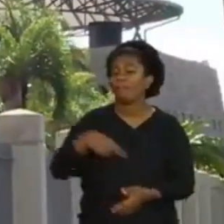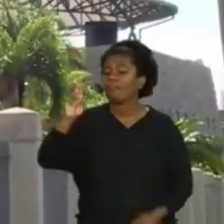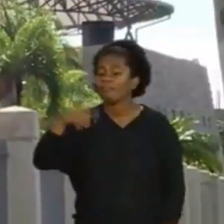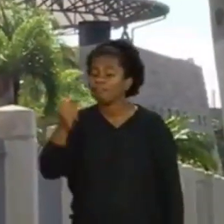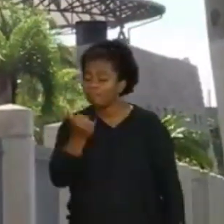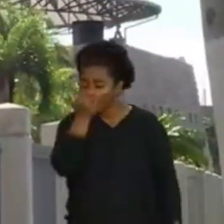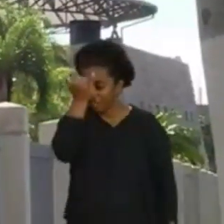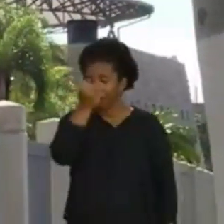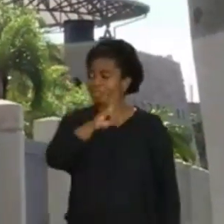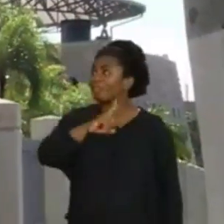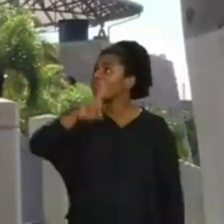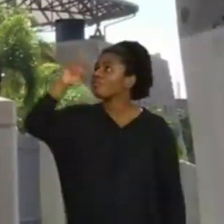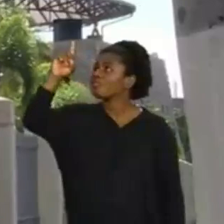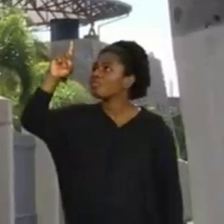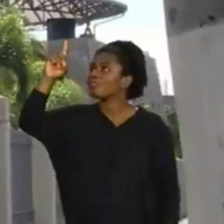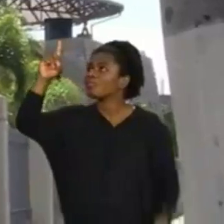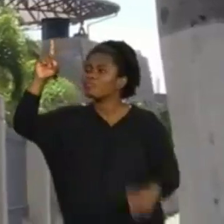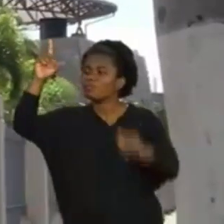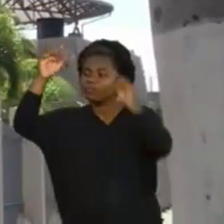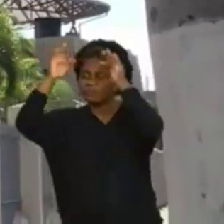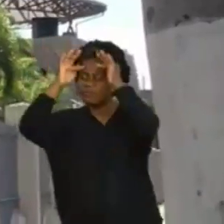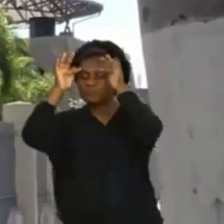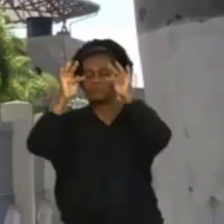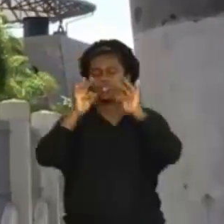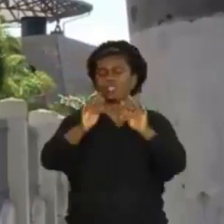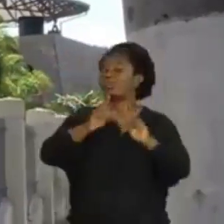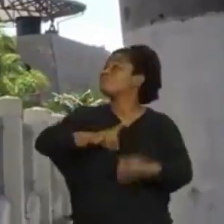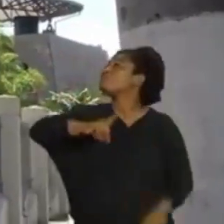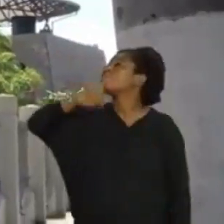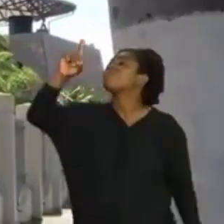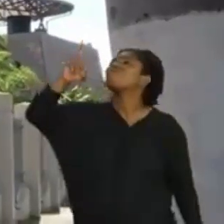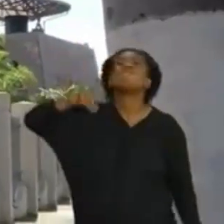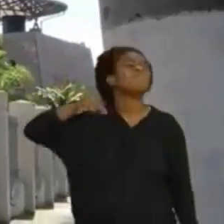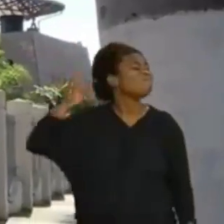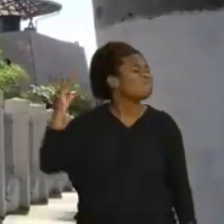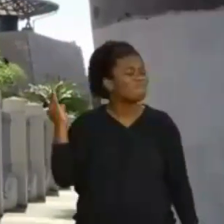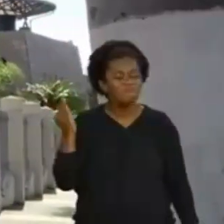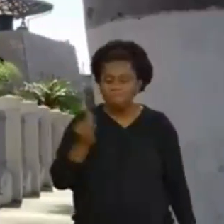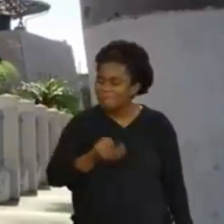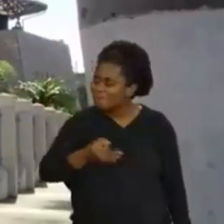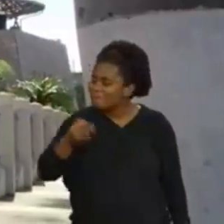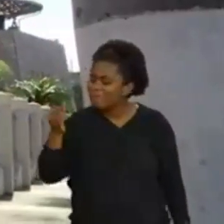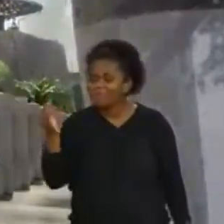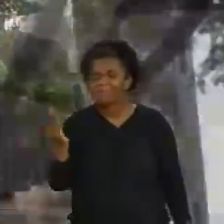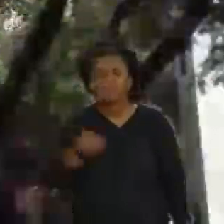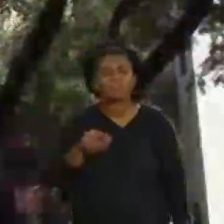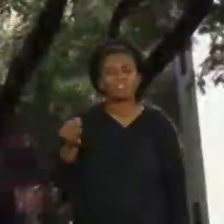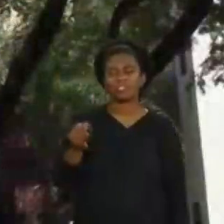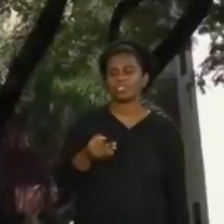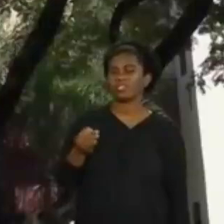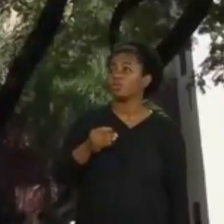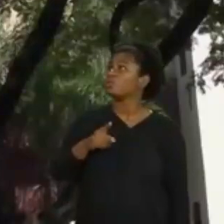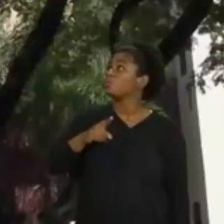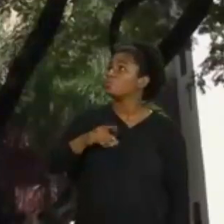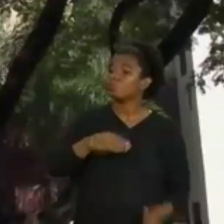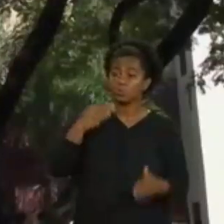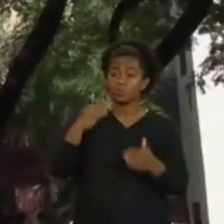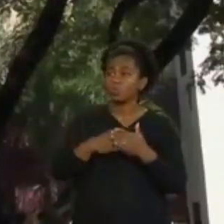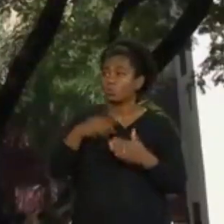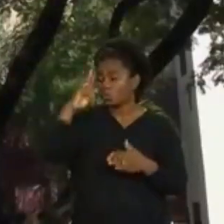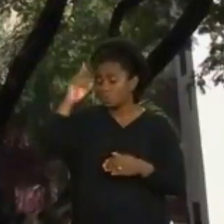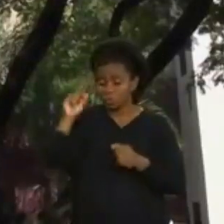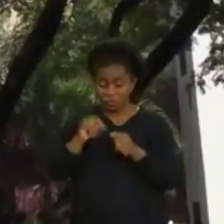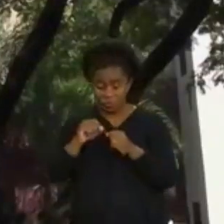Deus fiel, Deus perfeito, tudo que o Senhor criou